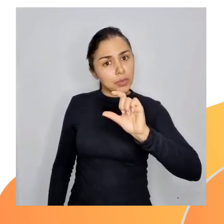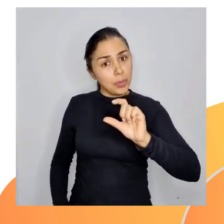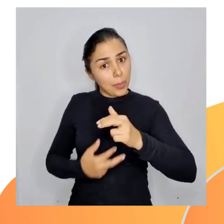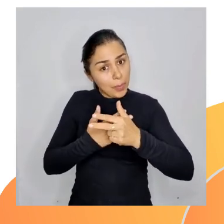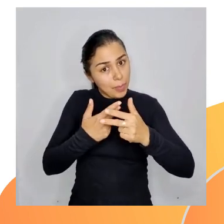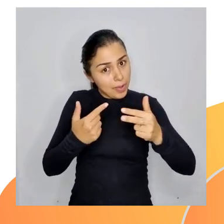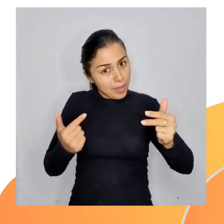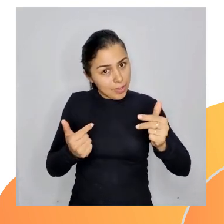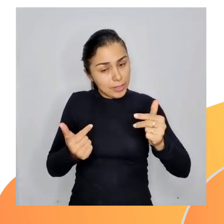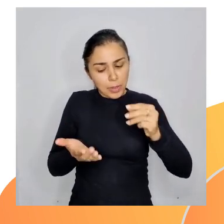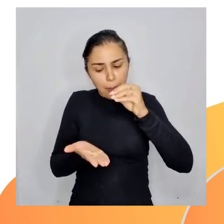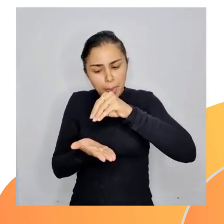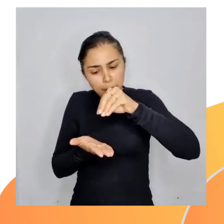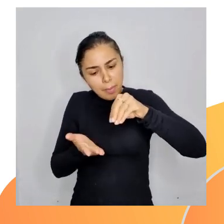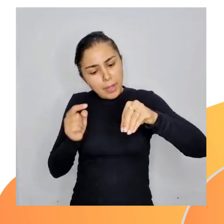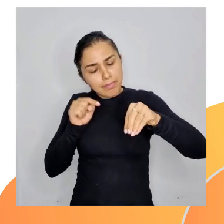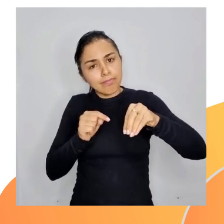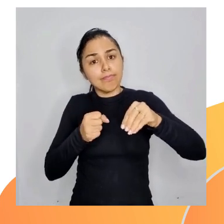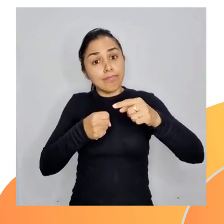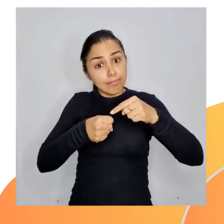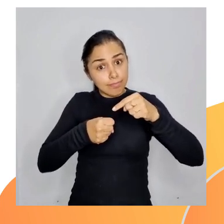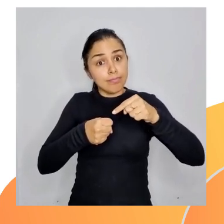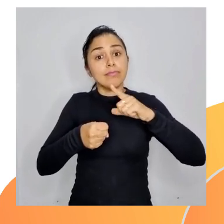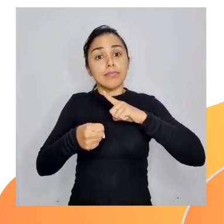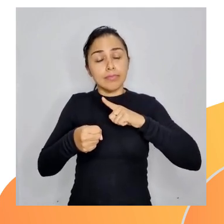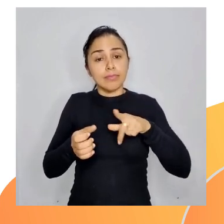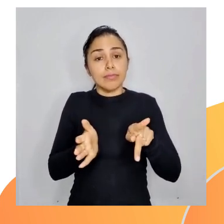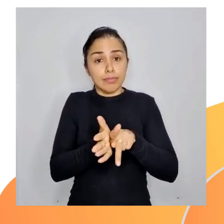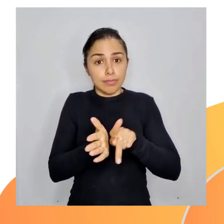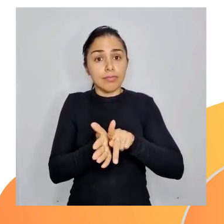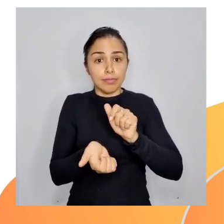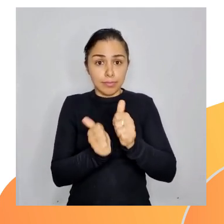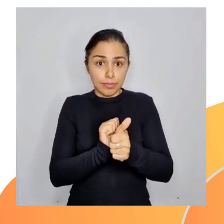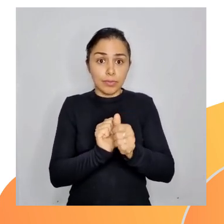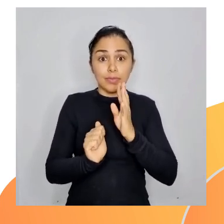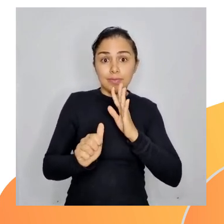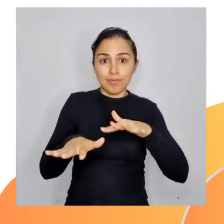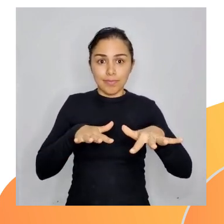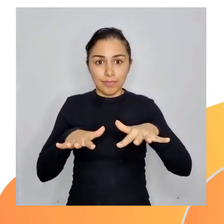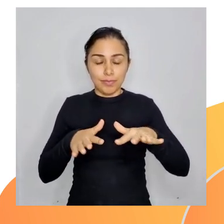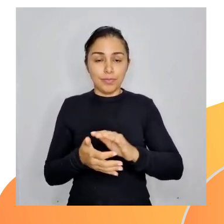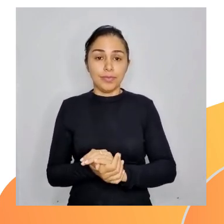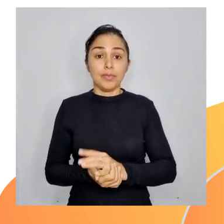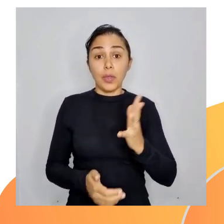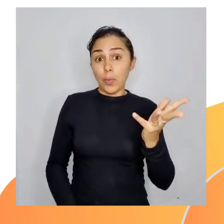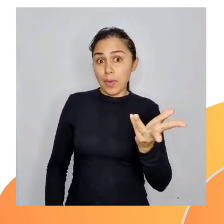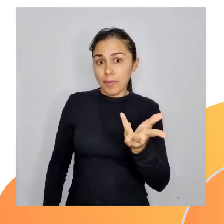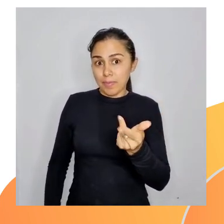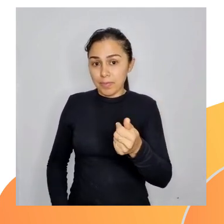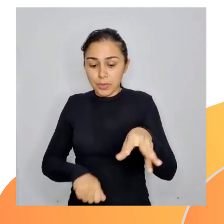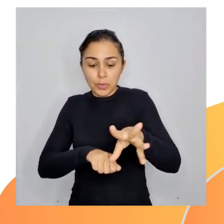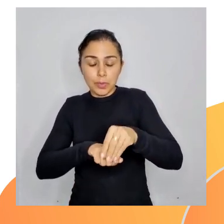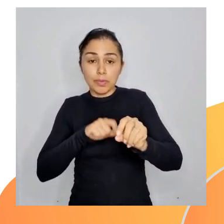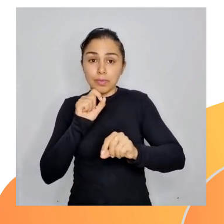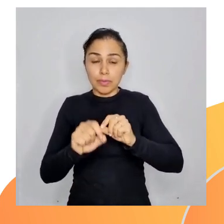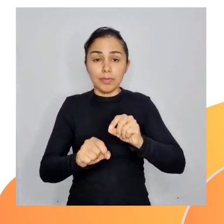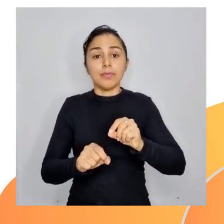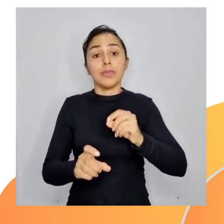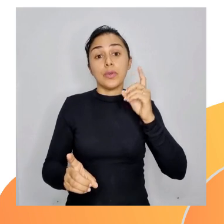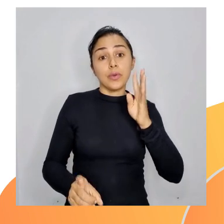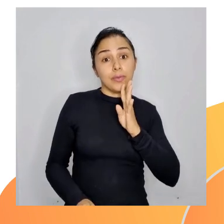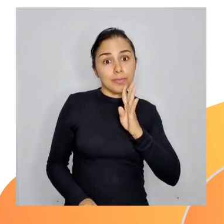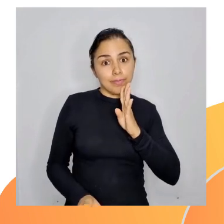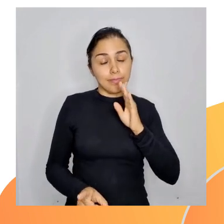do jogo, tá bom? A habilidade que nós vamos trabalhar com vocês é a identificação, né, as transformações